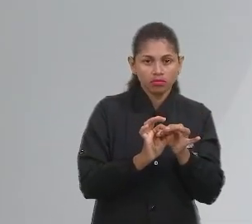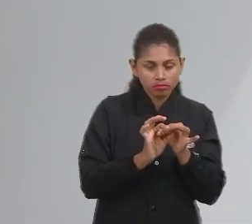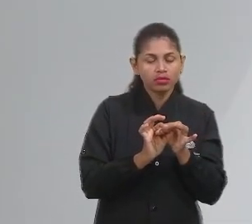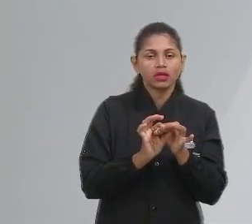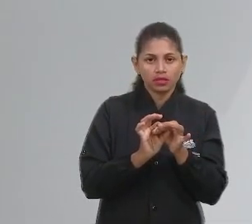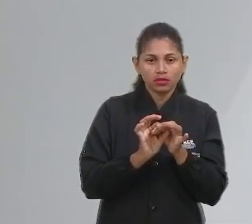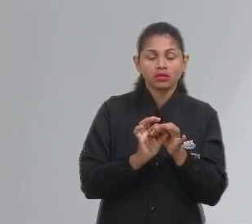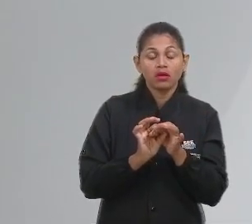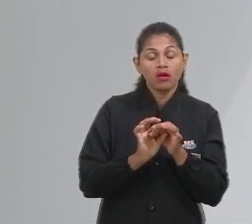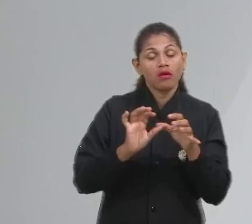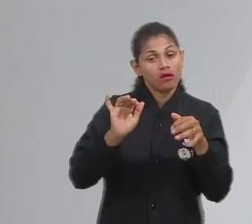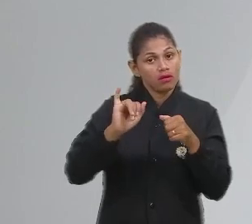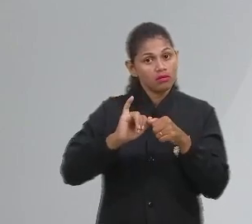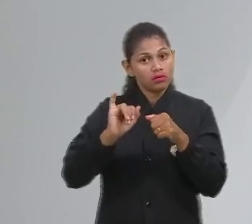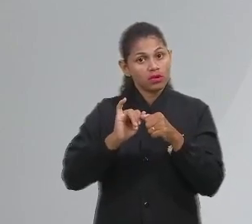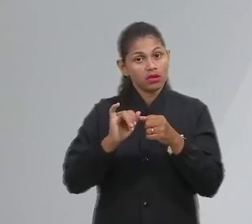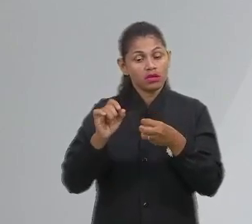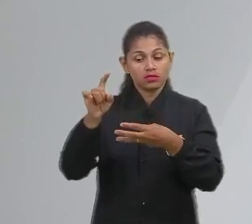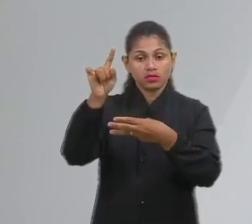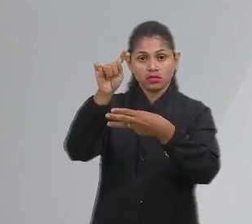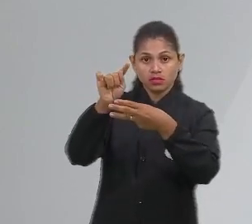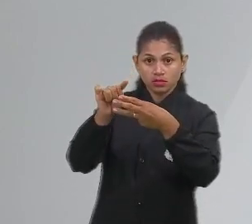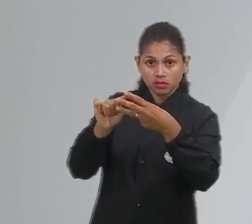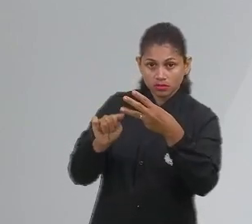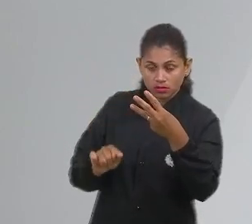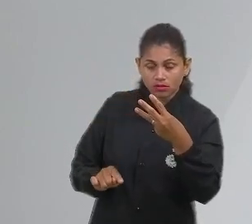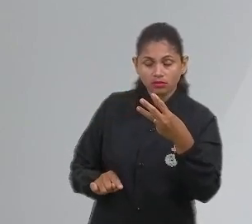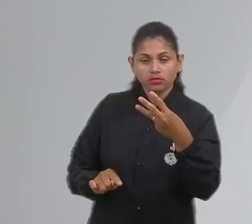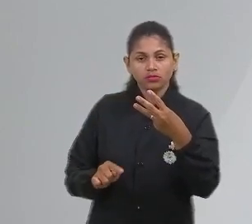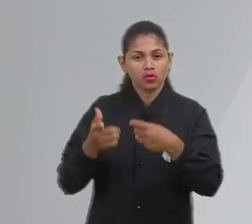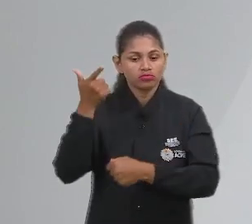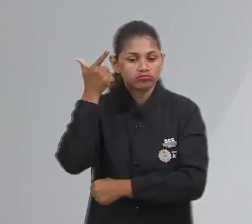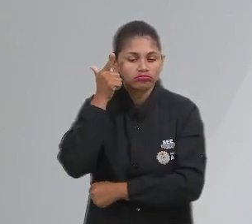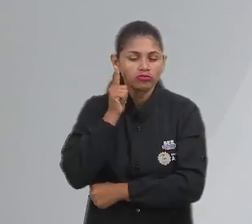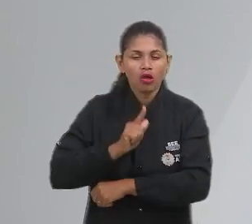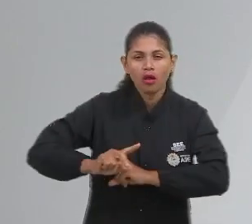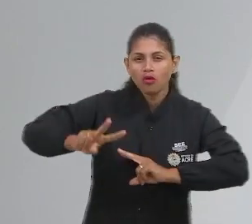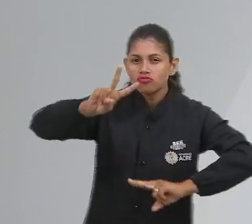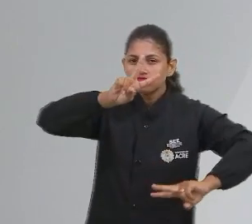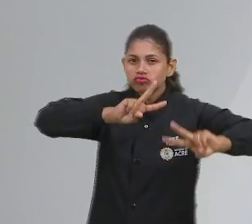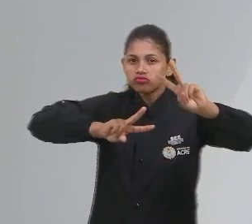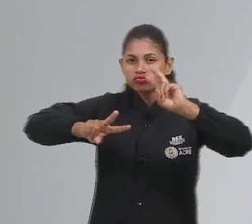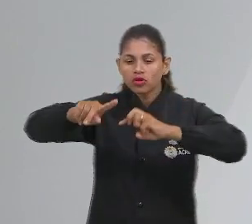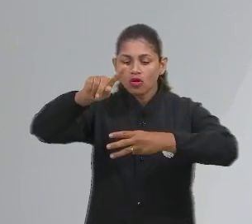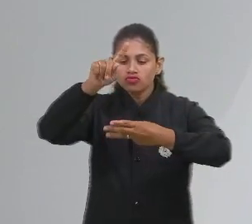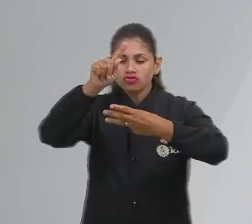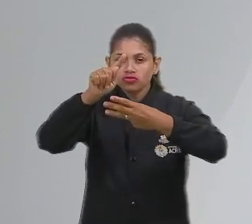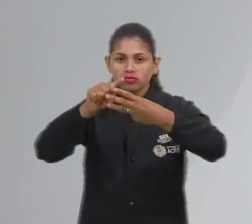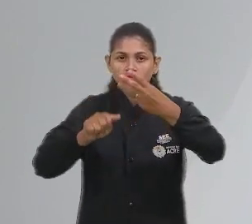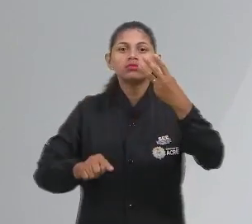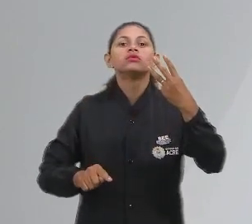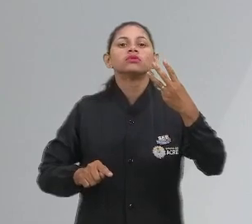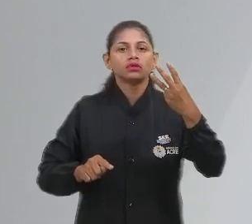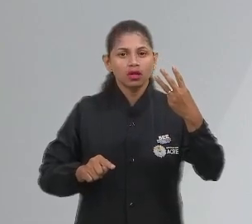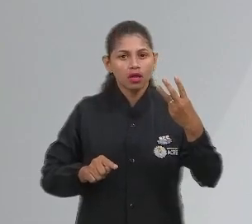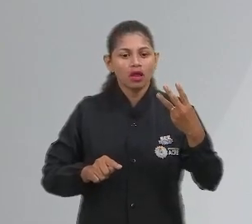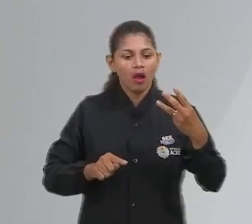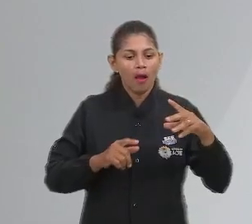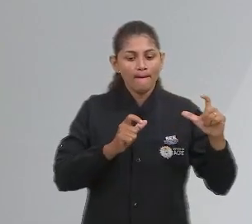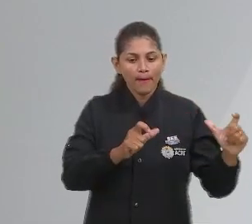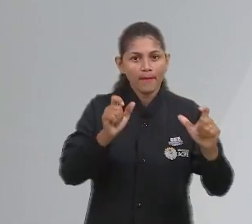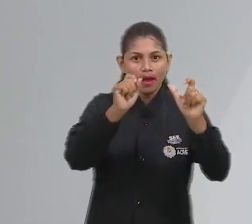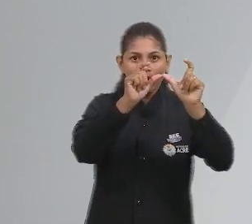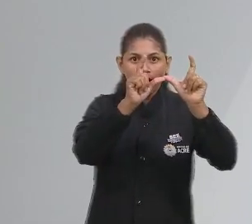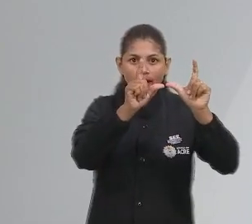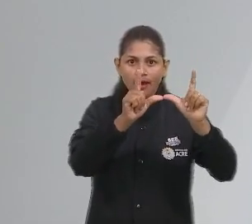quando a gente consegue visualizar ali esses três elementos, a gente consegue visualizar a